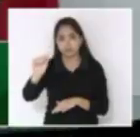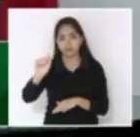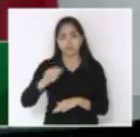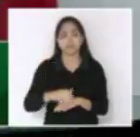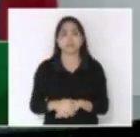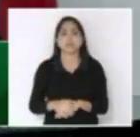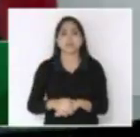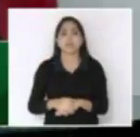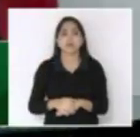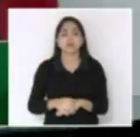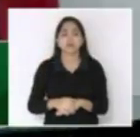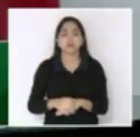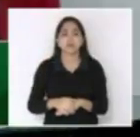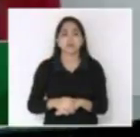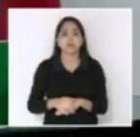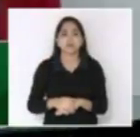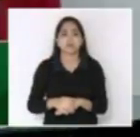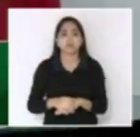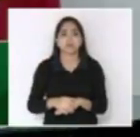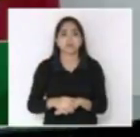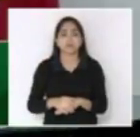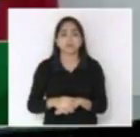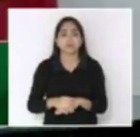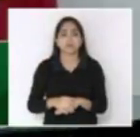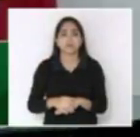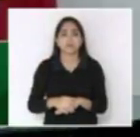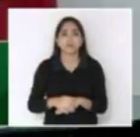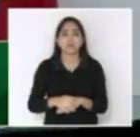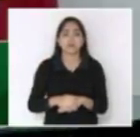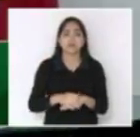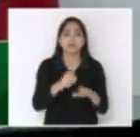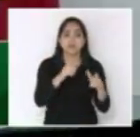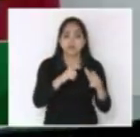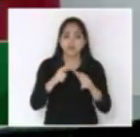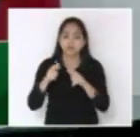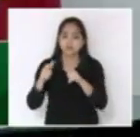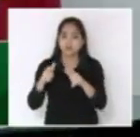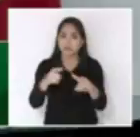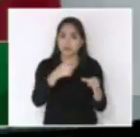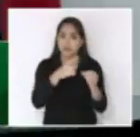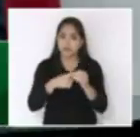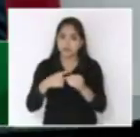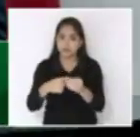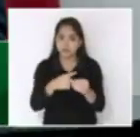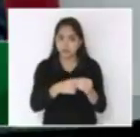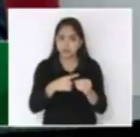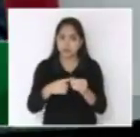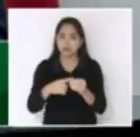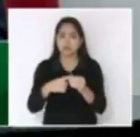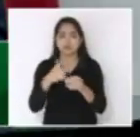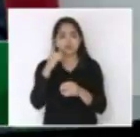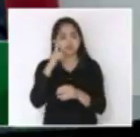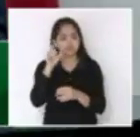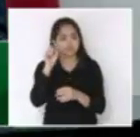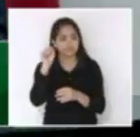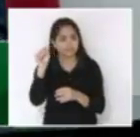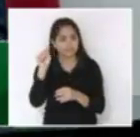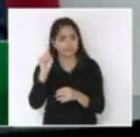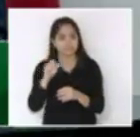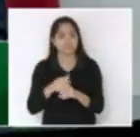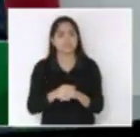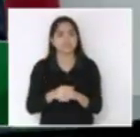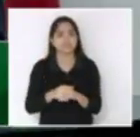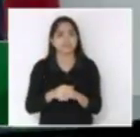em dezenas ou centenas de municípios do estado de Santa Catarina com muito sucesso. Tive a honra